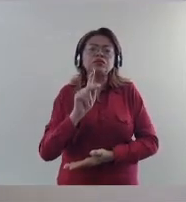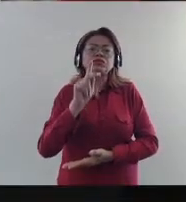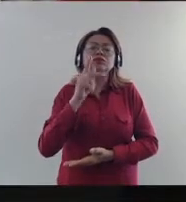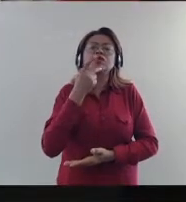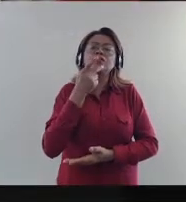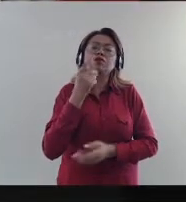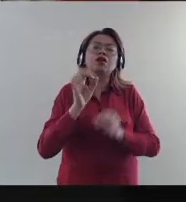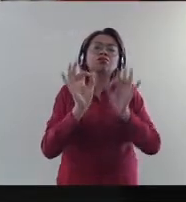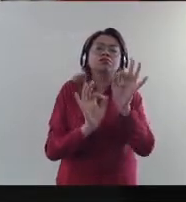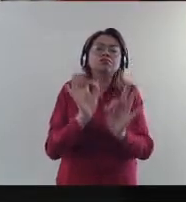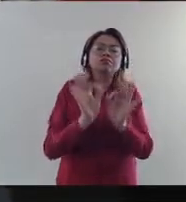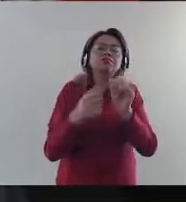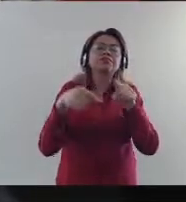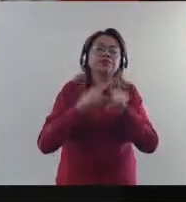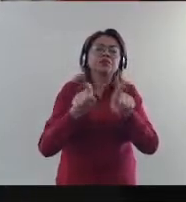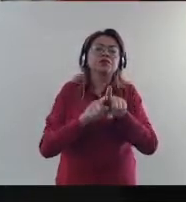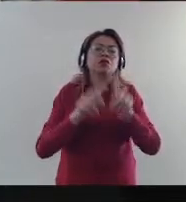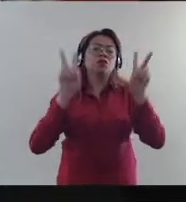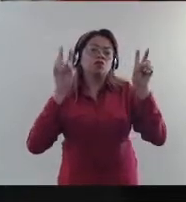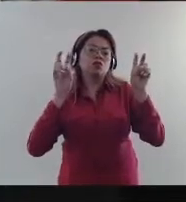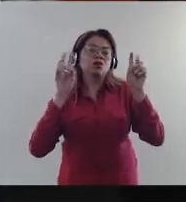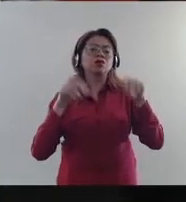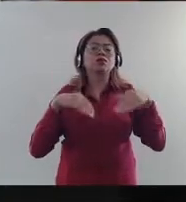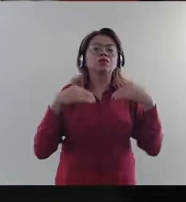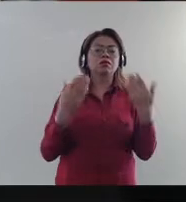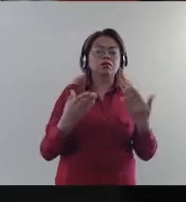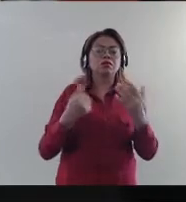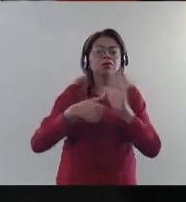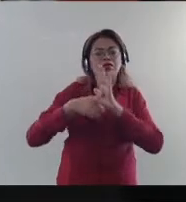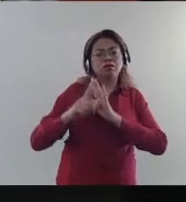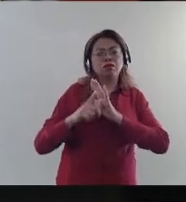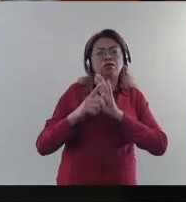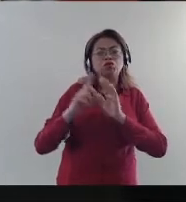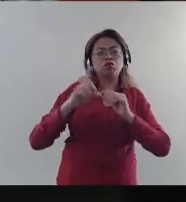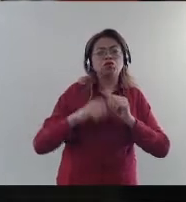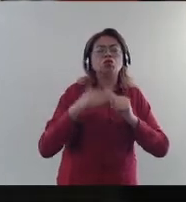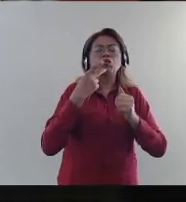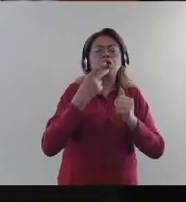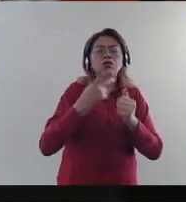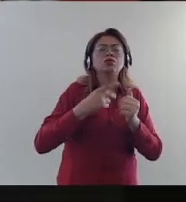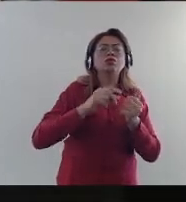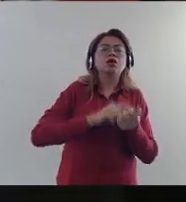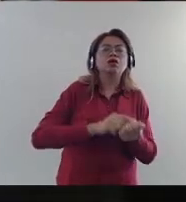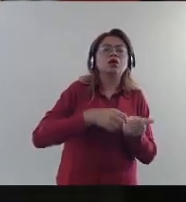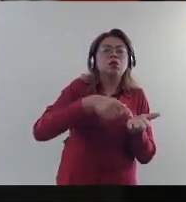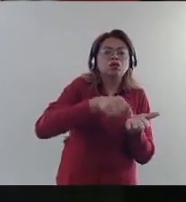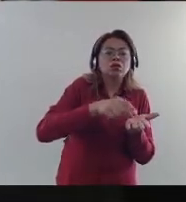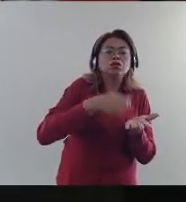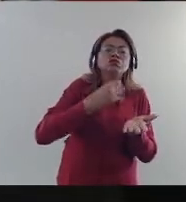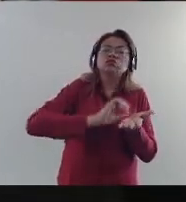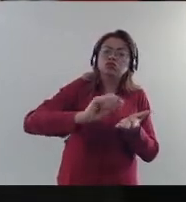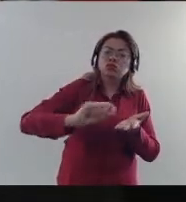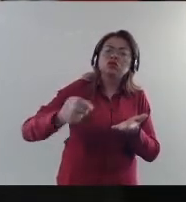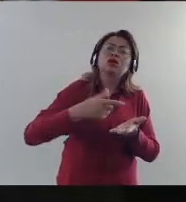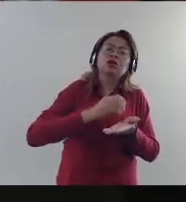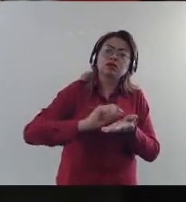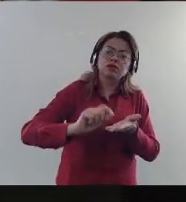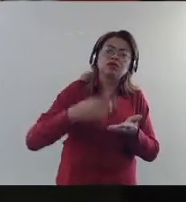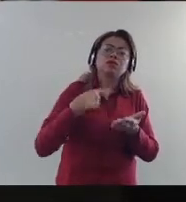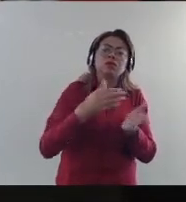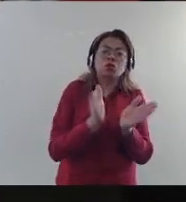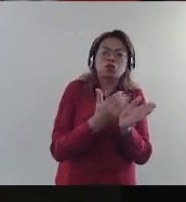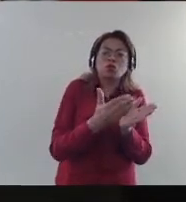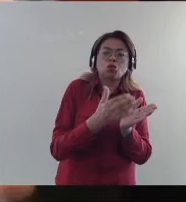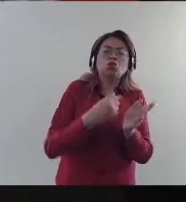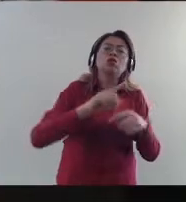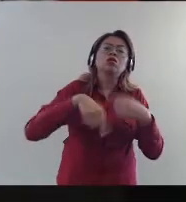complementar vai tratar de uma questão muito interessante, né? Eu já vi alguns artigos que você escreveu, nos seus livros especificamente, inclusive, que